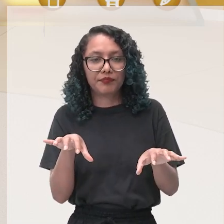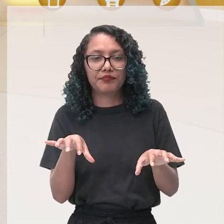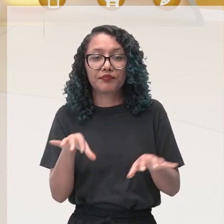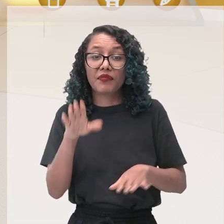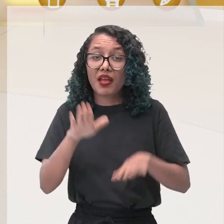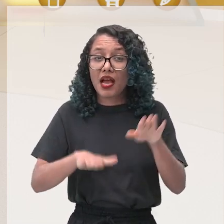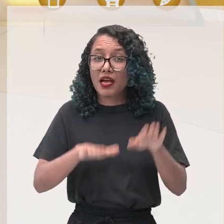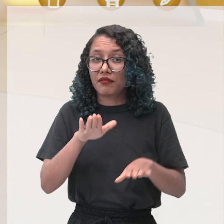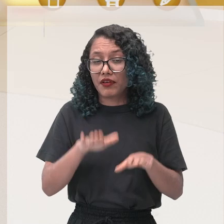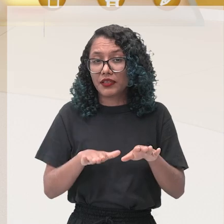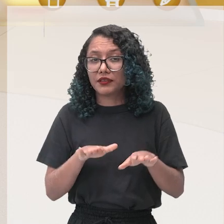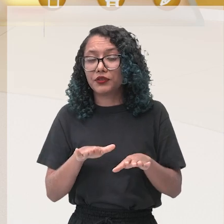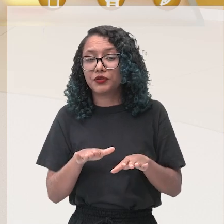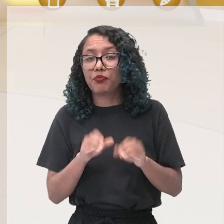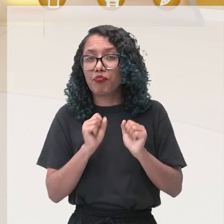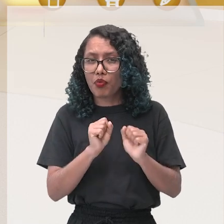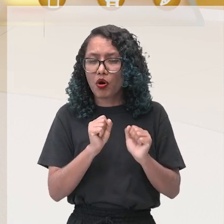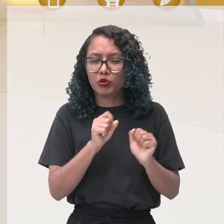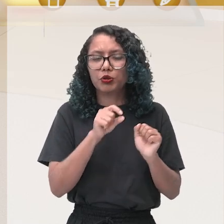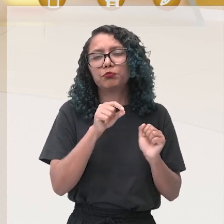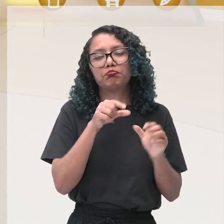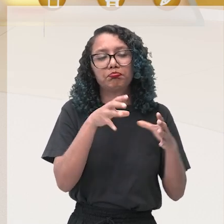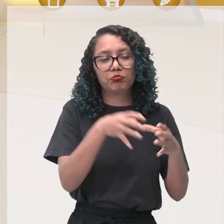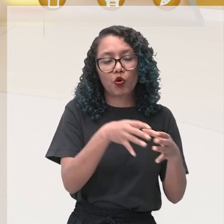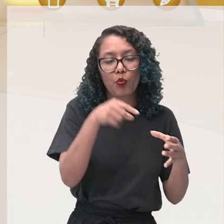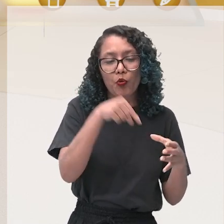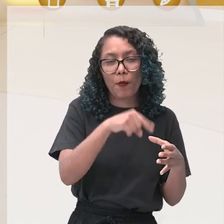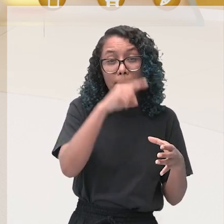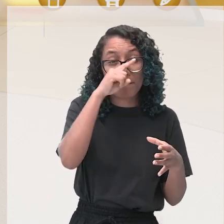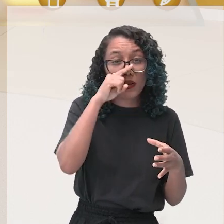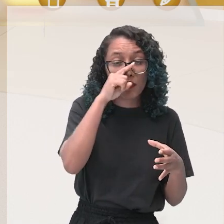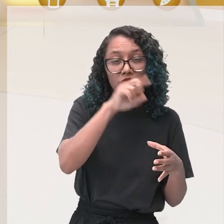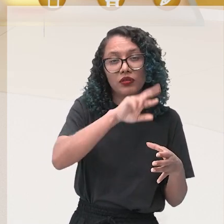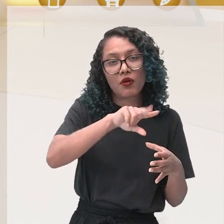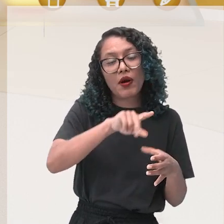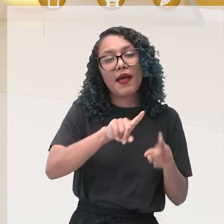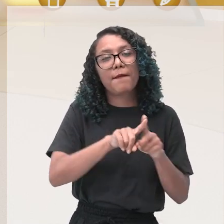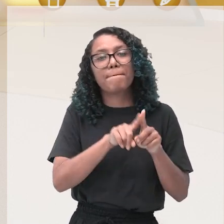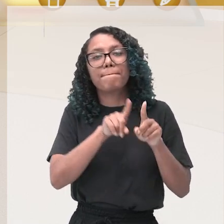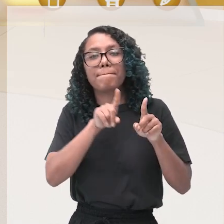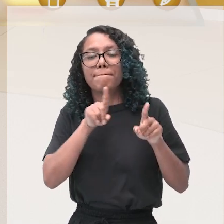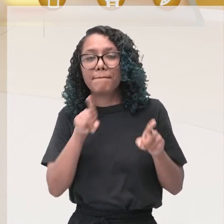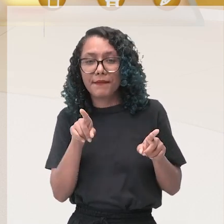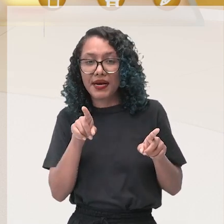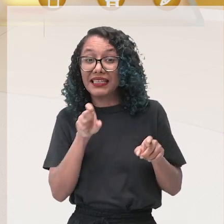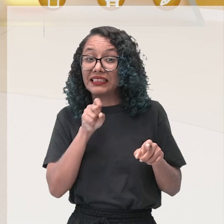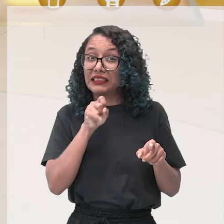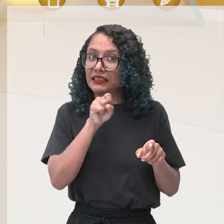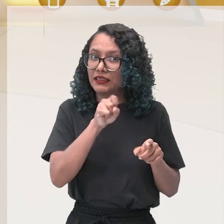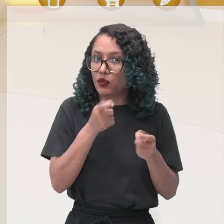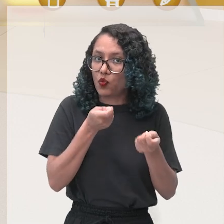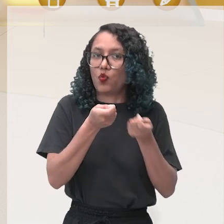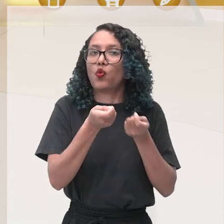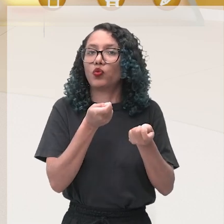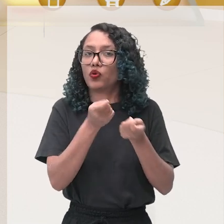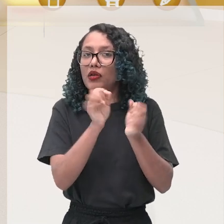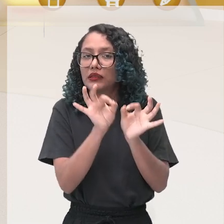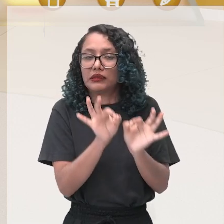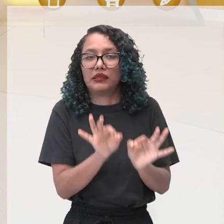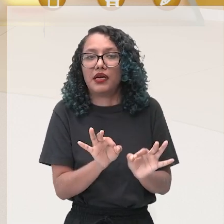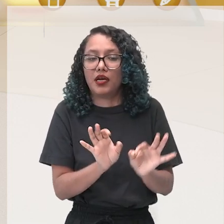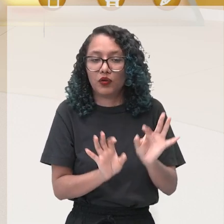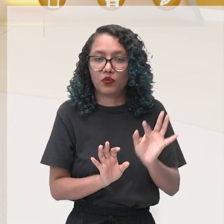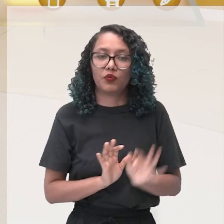ser considerados, né, como não perigosos, porém, né, se bem administrados, se